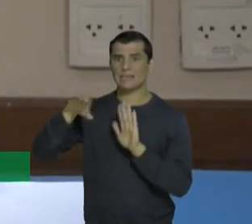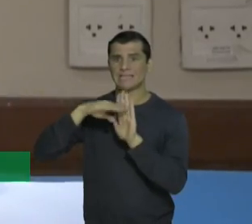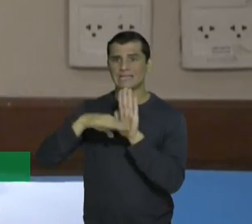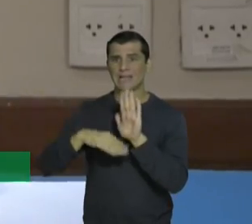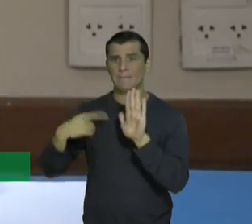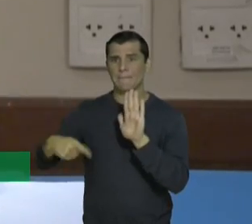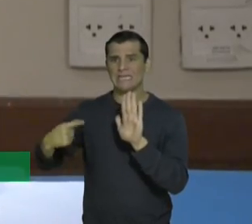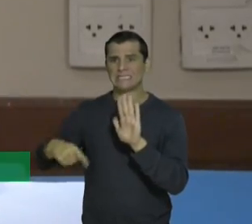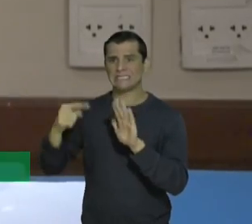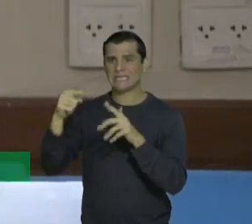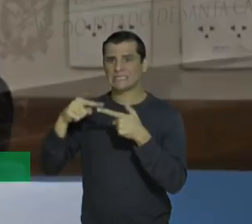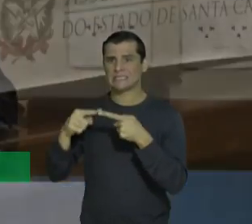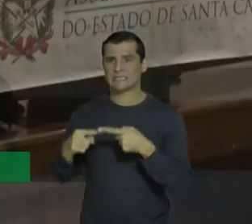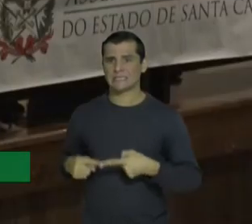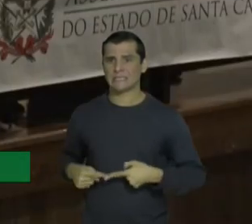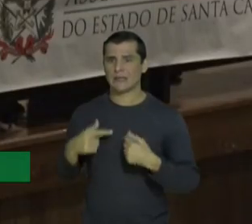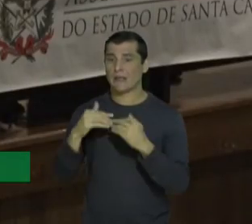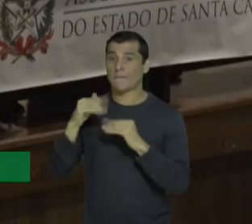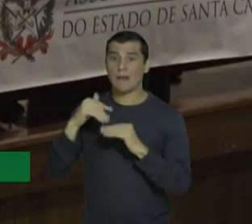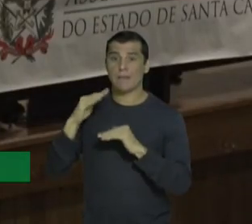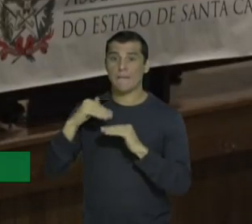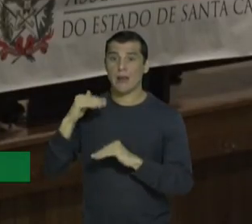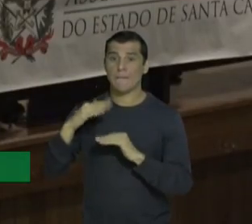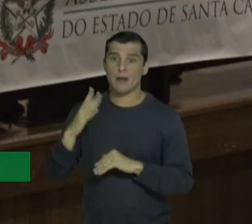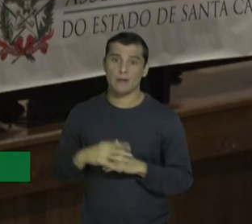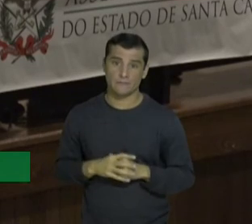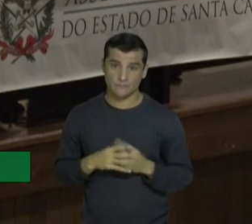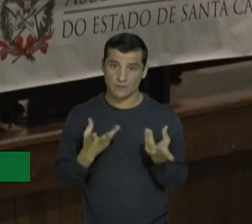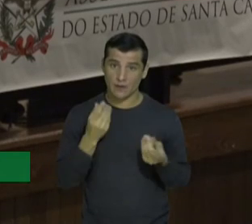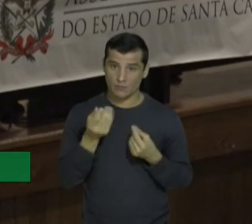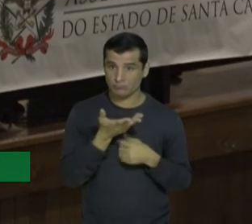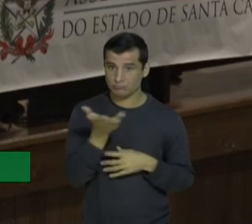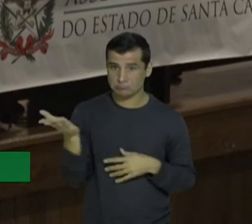debate fico aberto a perguntas depois Obrigado professor